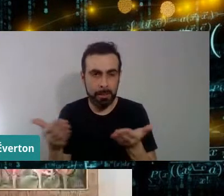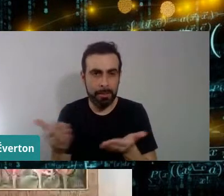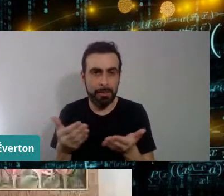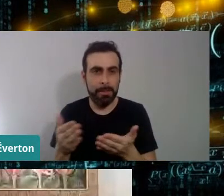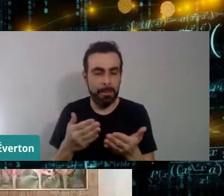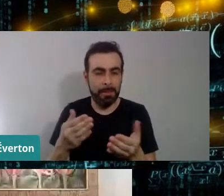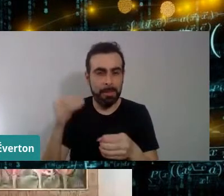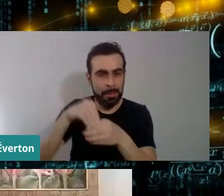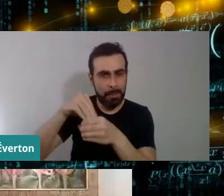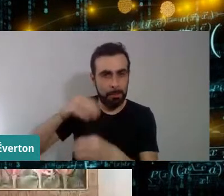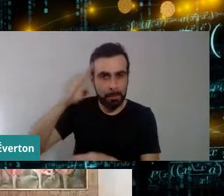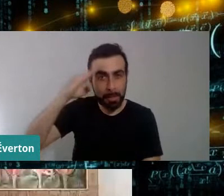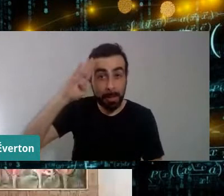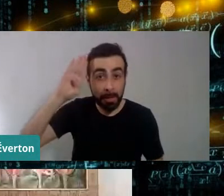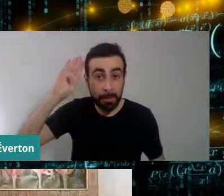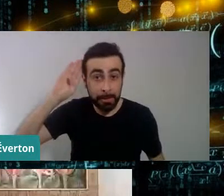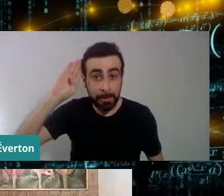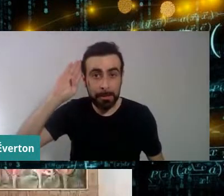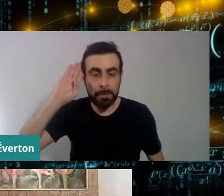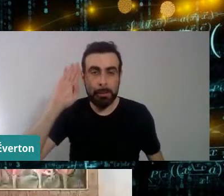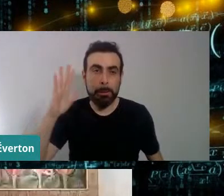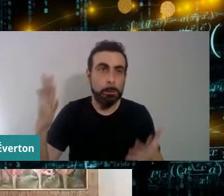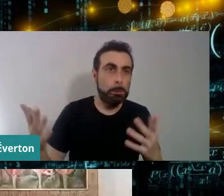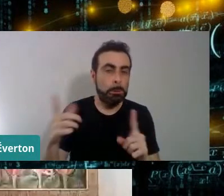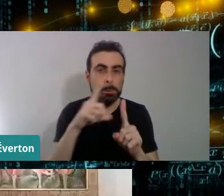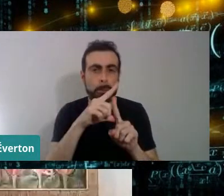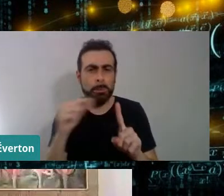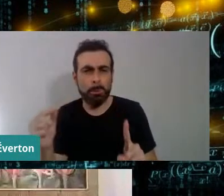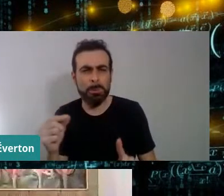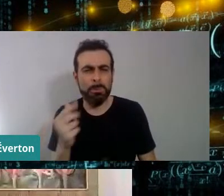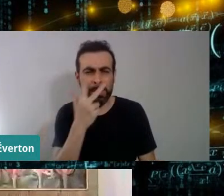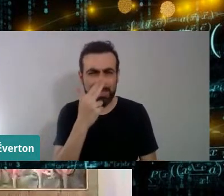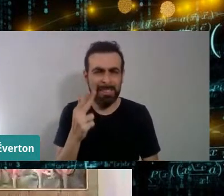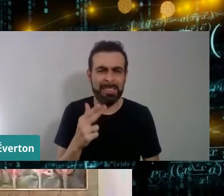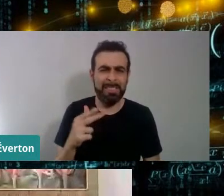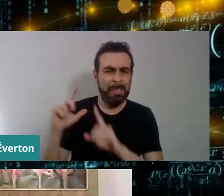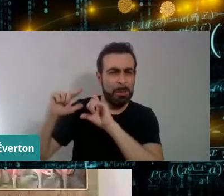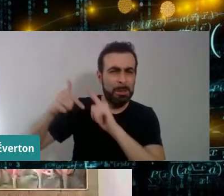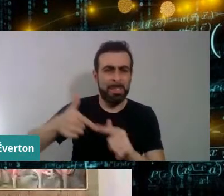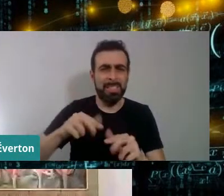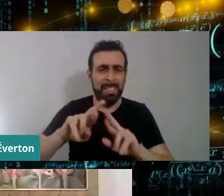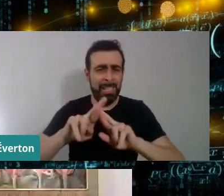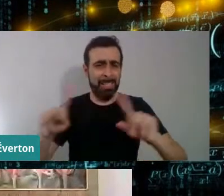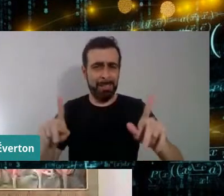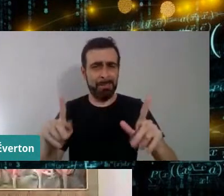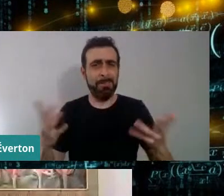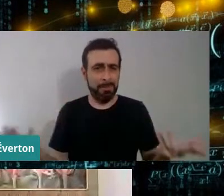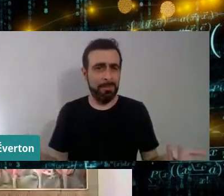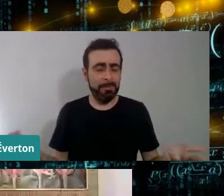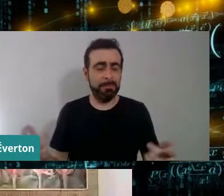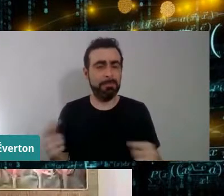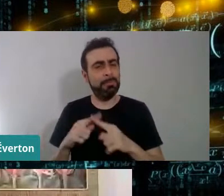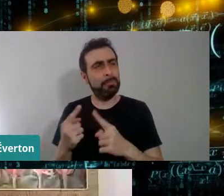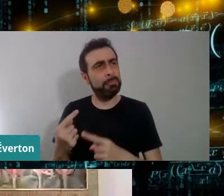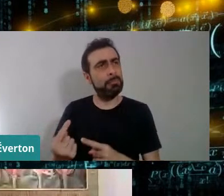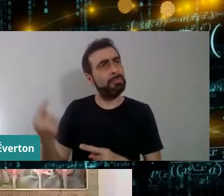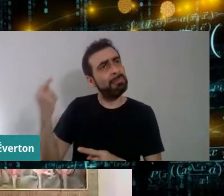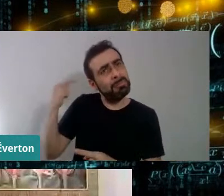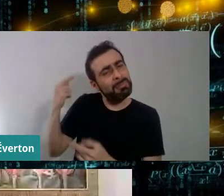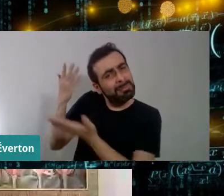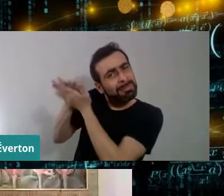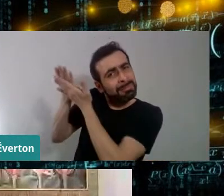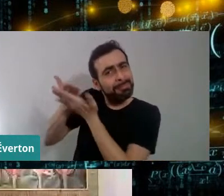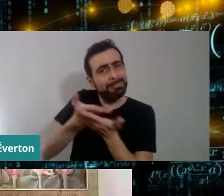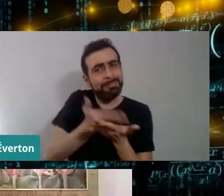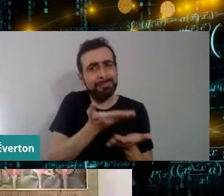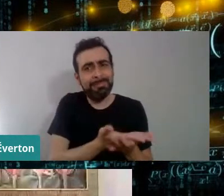acadêmica talvez fuja do tradicional, porque eu comecei a estudar no primário, quando era,